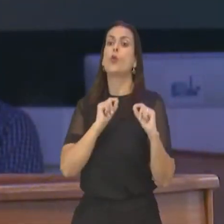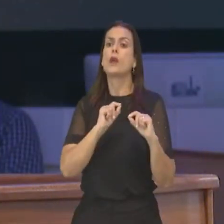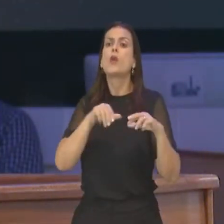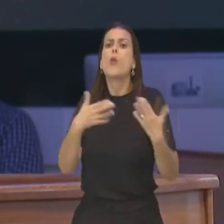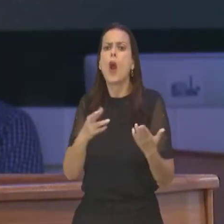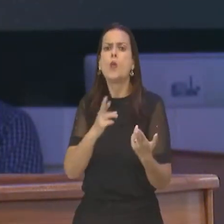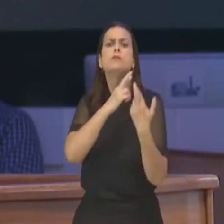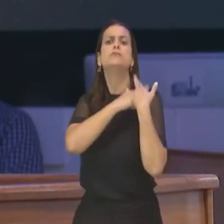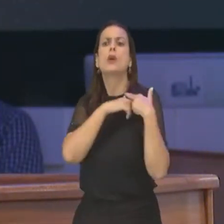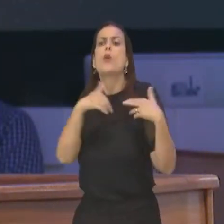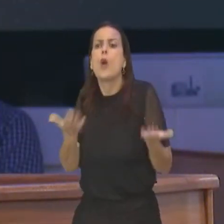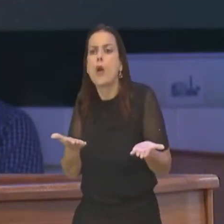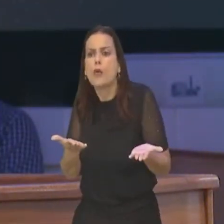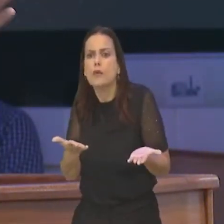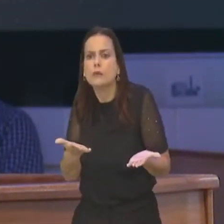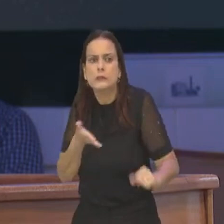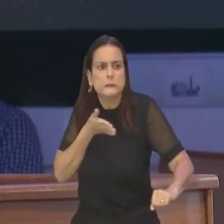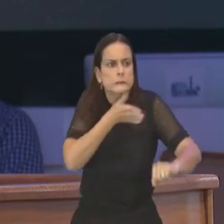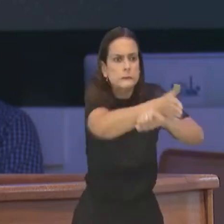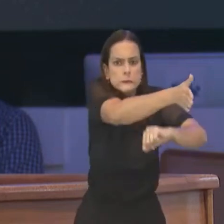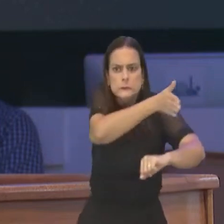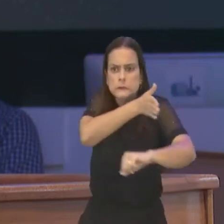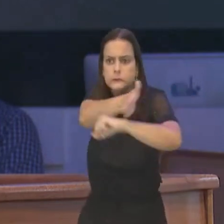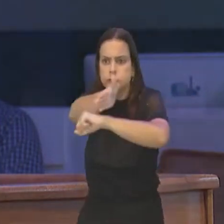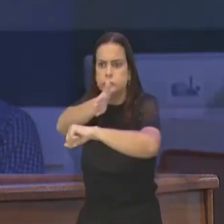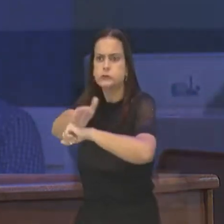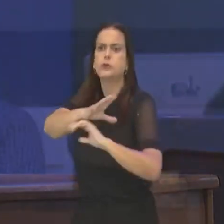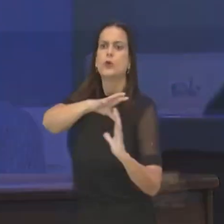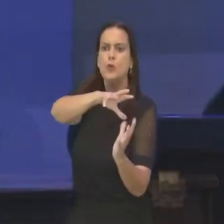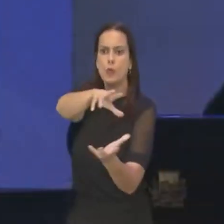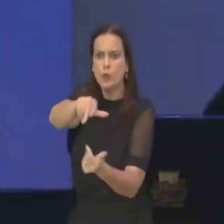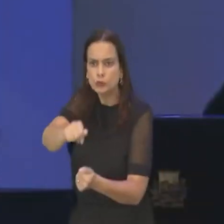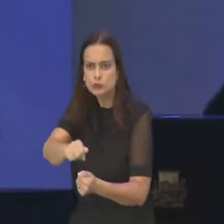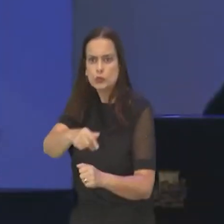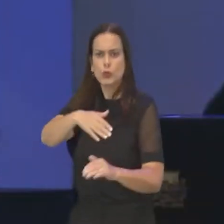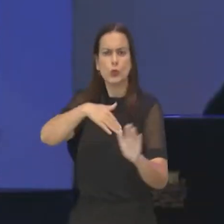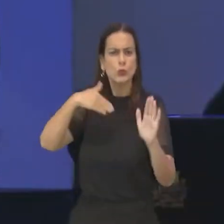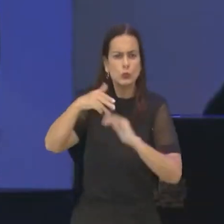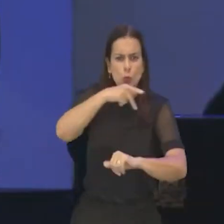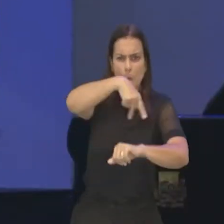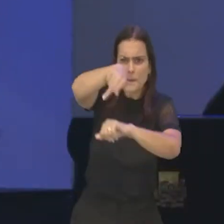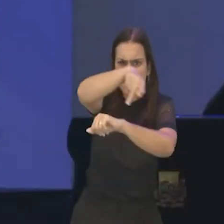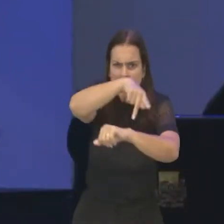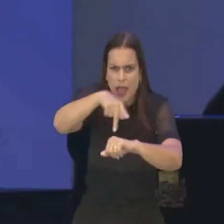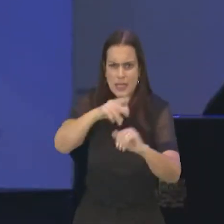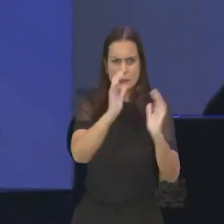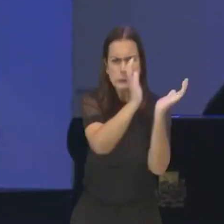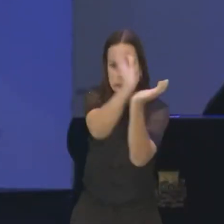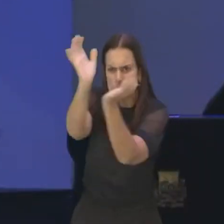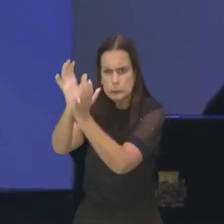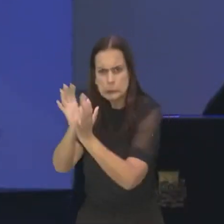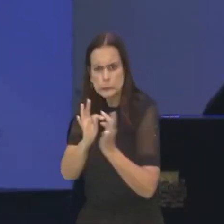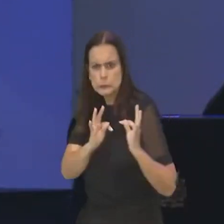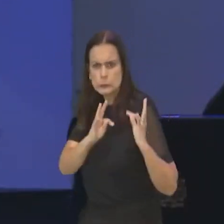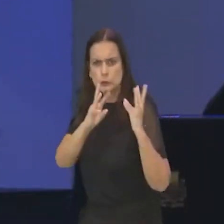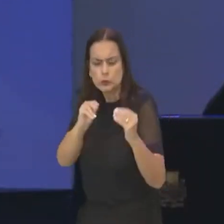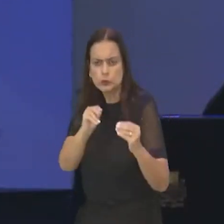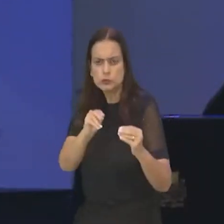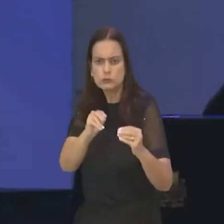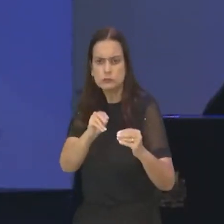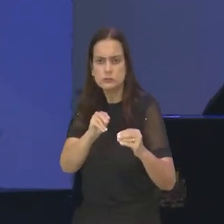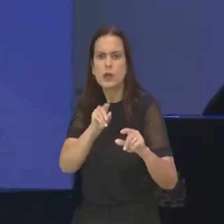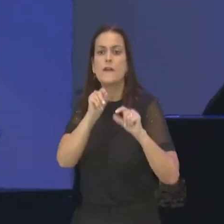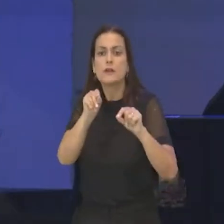missão? Ir por todo o mundo, por todas as nações, por todos os povos,